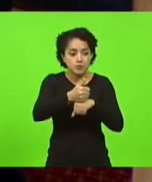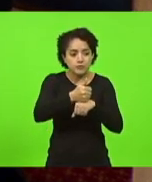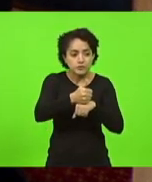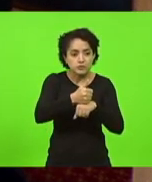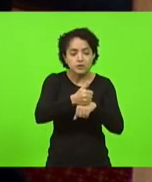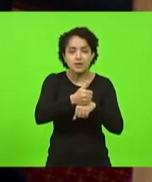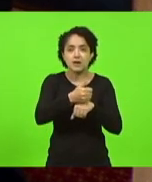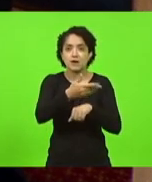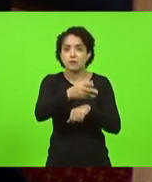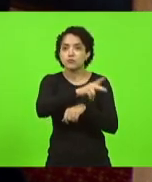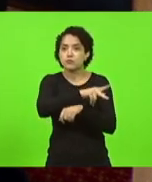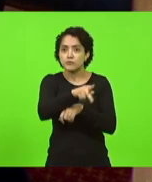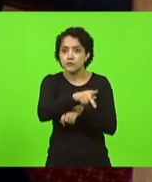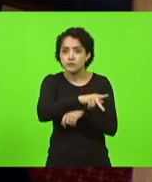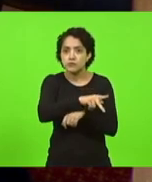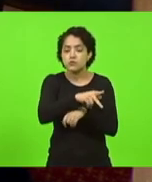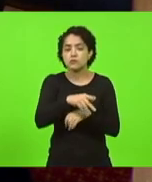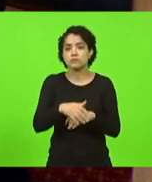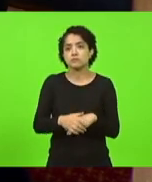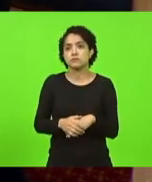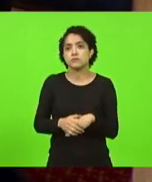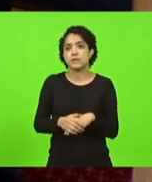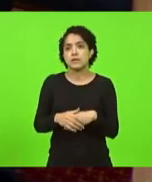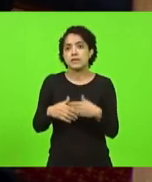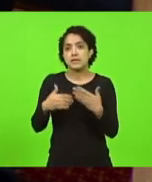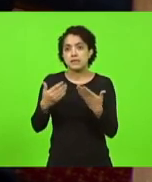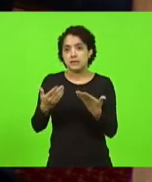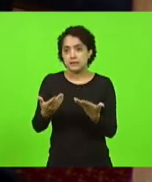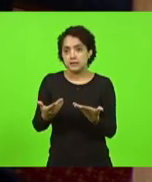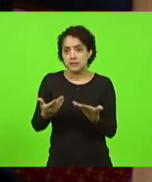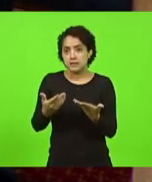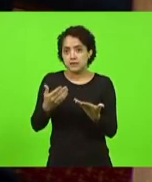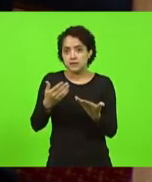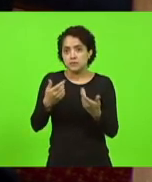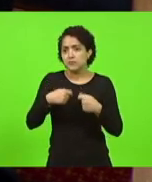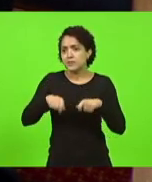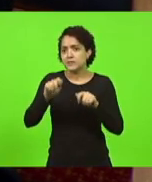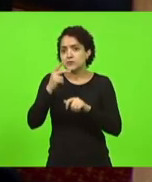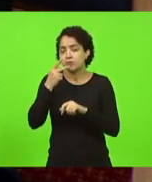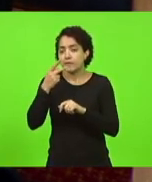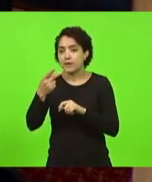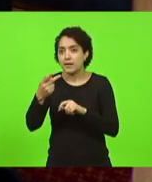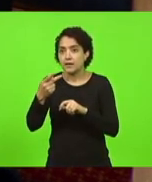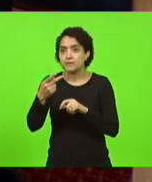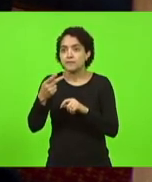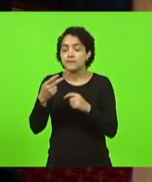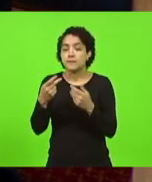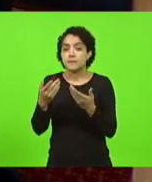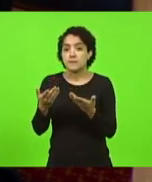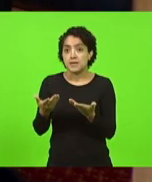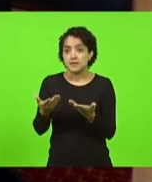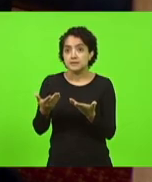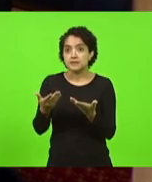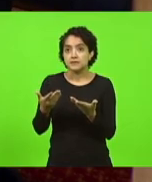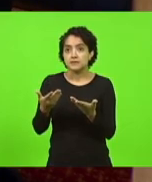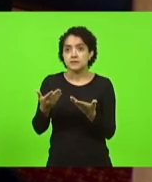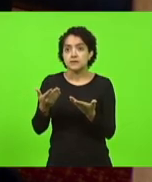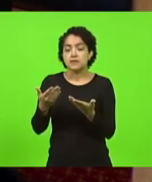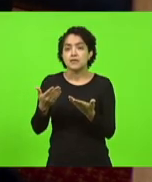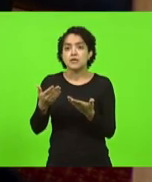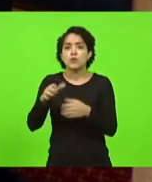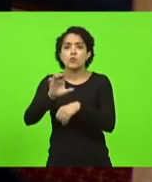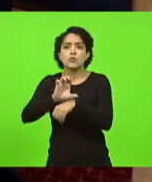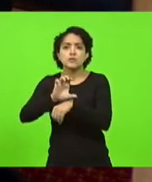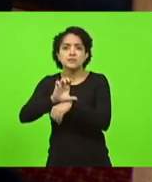sim. Nós passamos aí, eu não preciso dizer isso a vossas excelências, pessoal, como era o estado